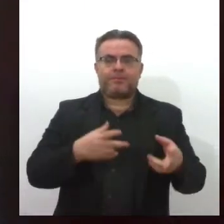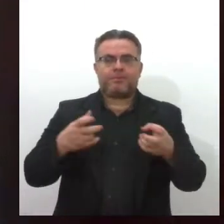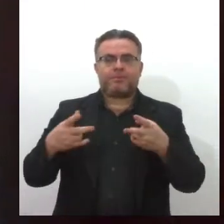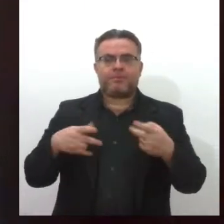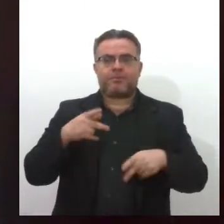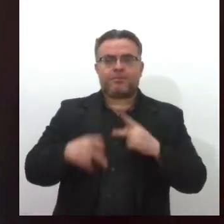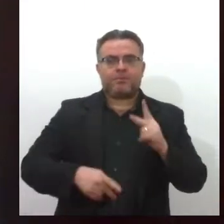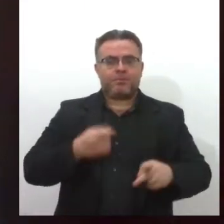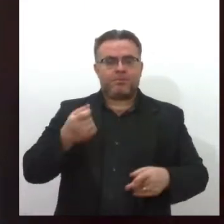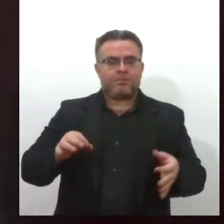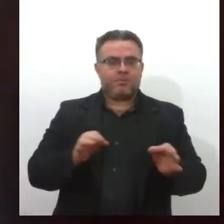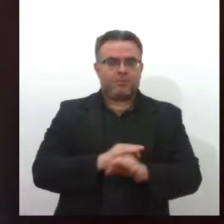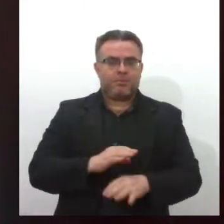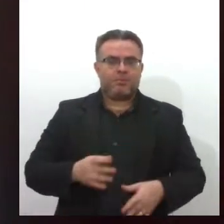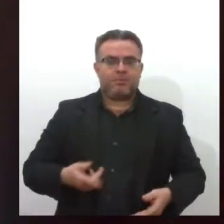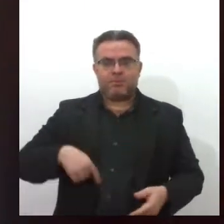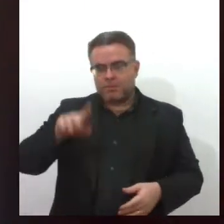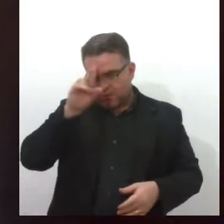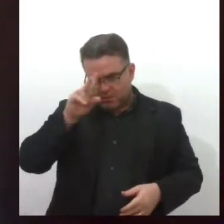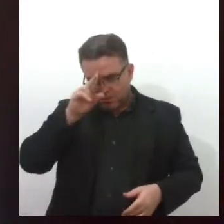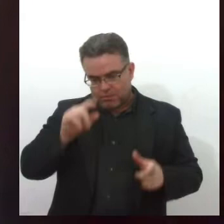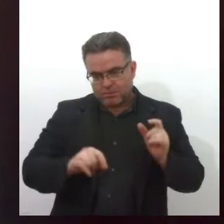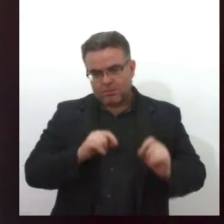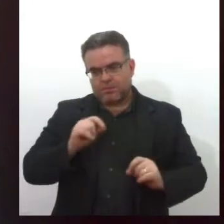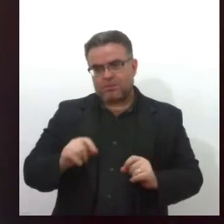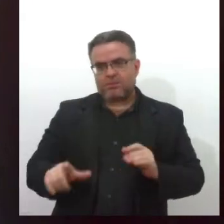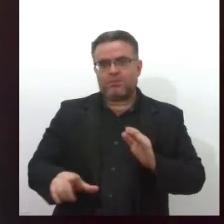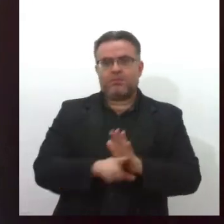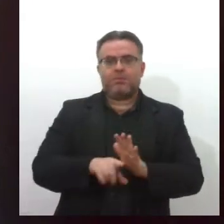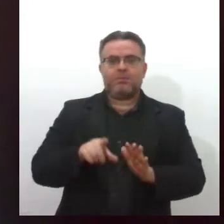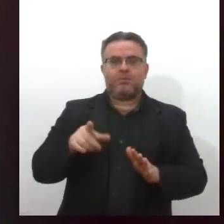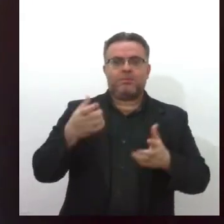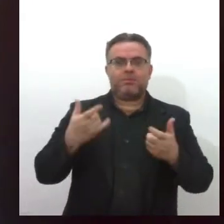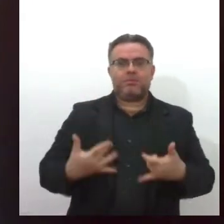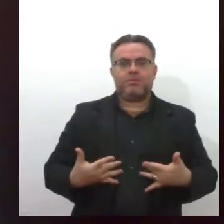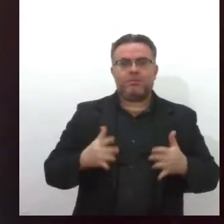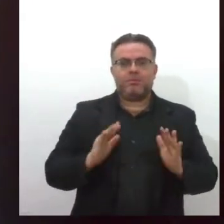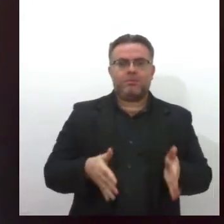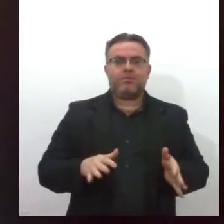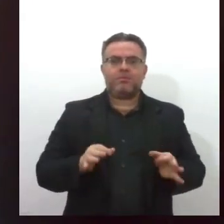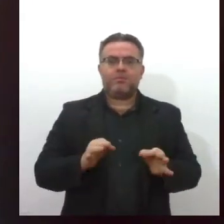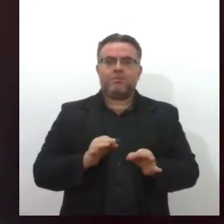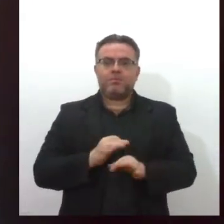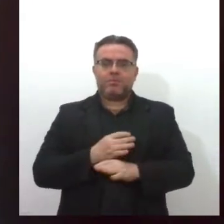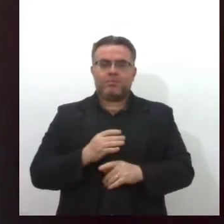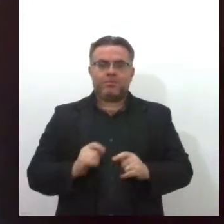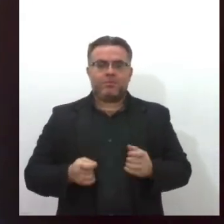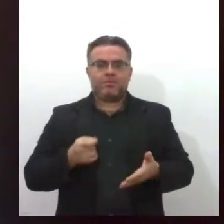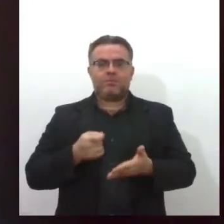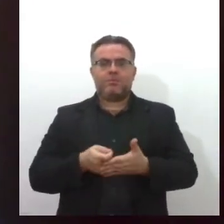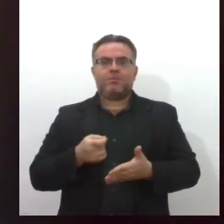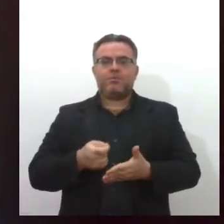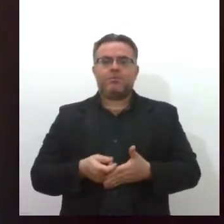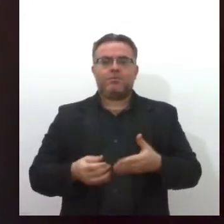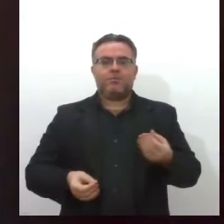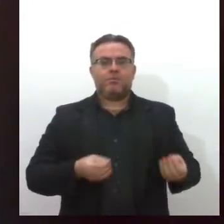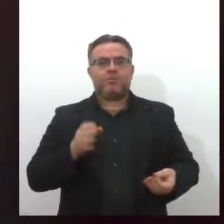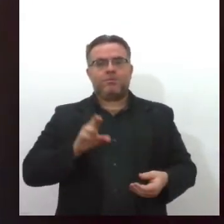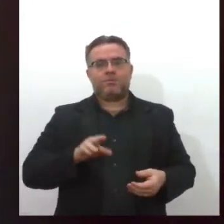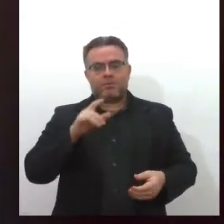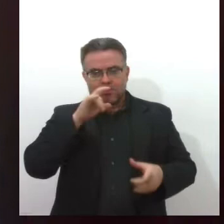população sergipana. Lembremos que essa lei que você falou sobre a obrigatoriedade do uso de máscara